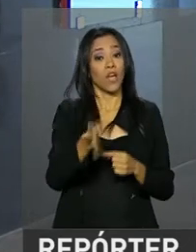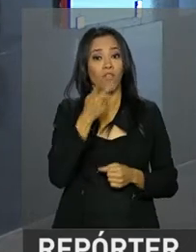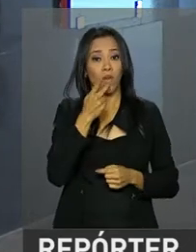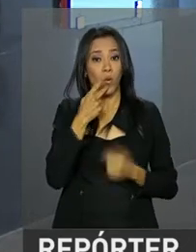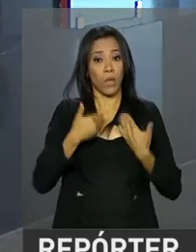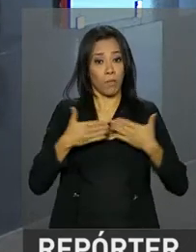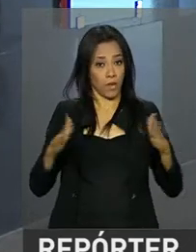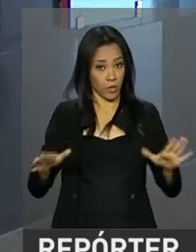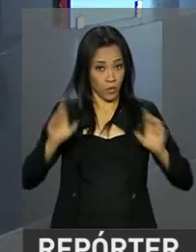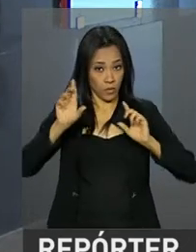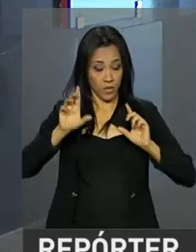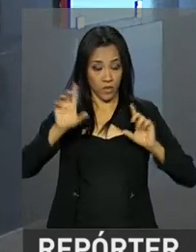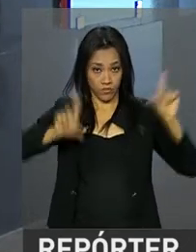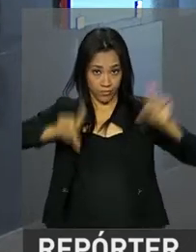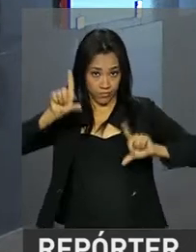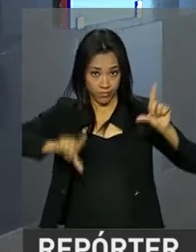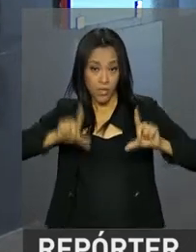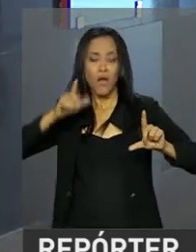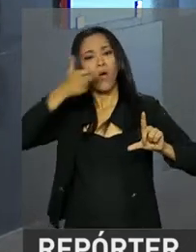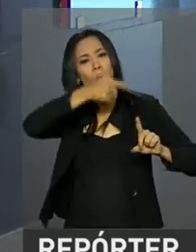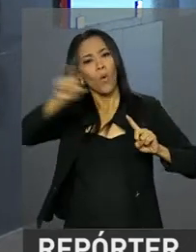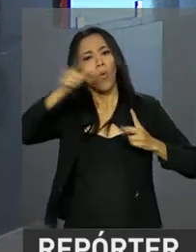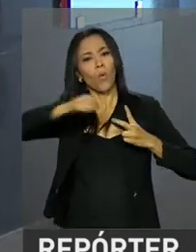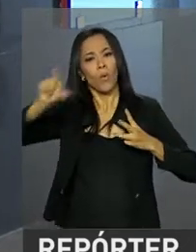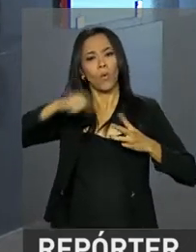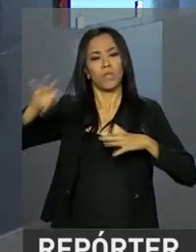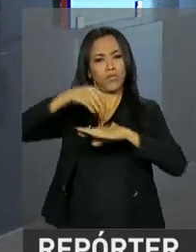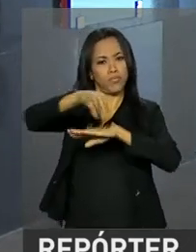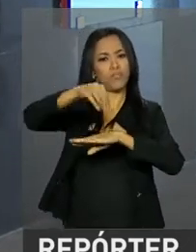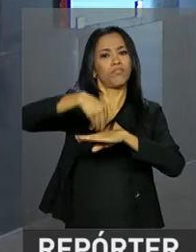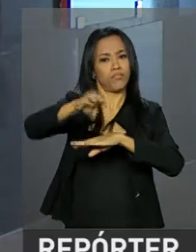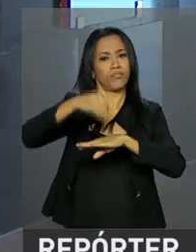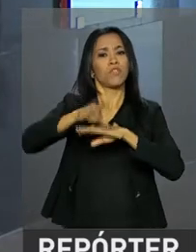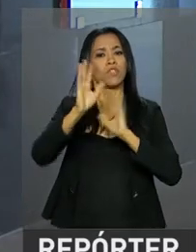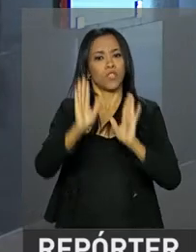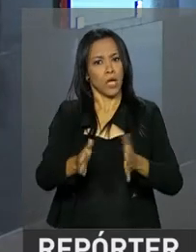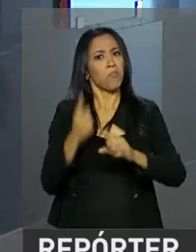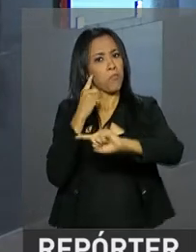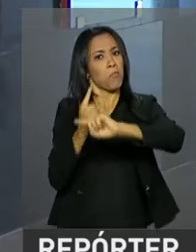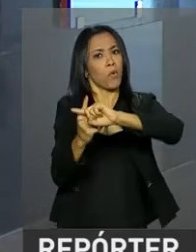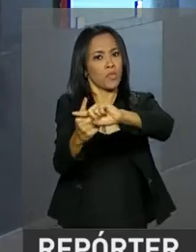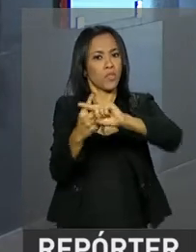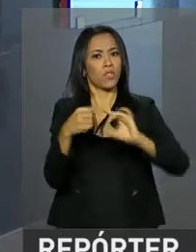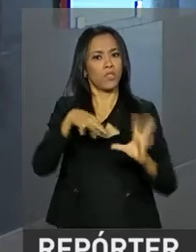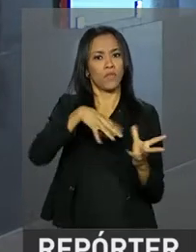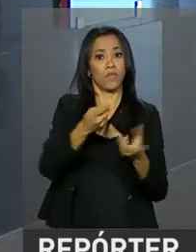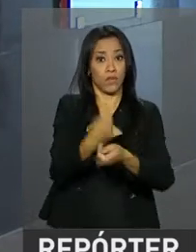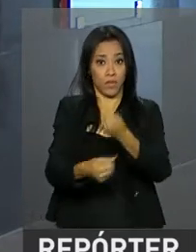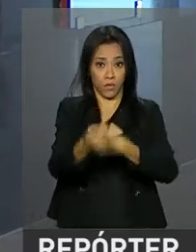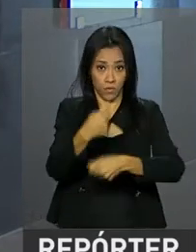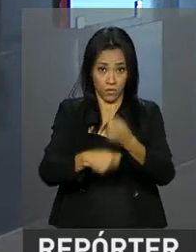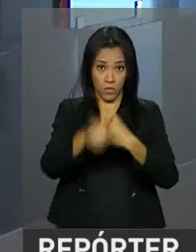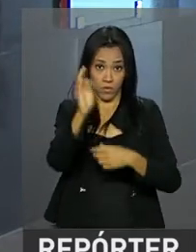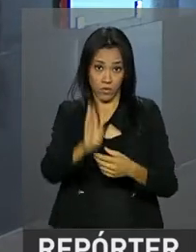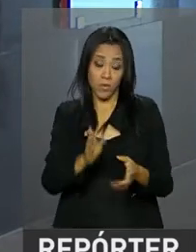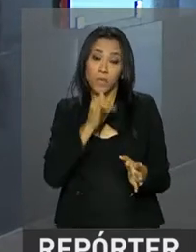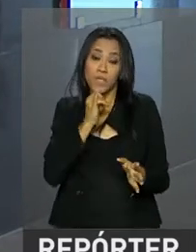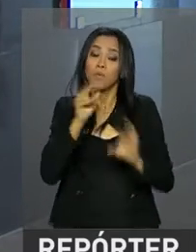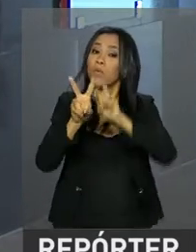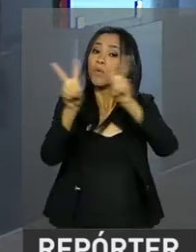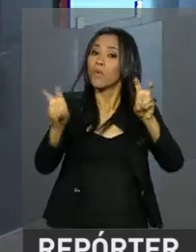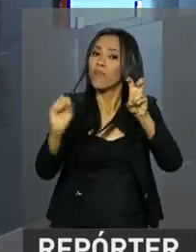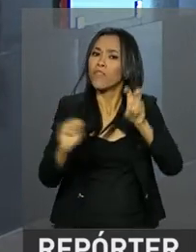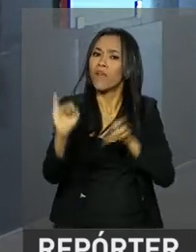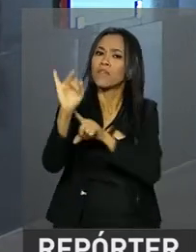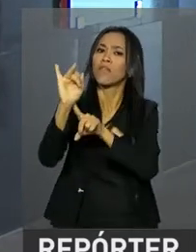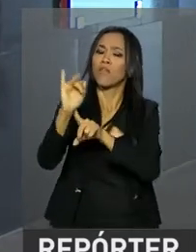abertura esta semana foram divulgados outros dados positivos aí na economia brasileira falando ainda da inflação o mercado financeiro